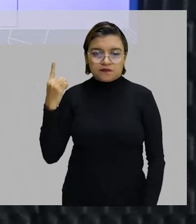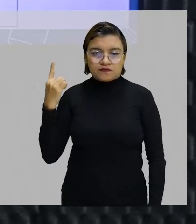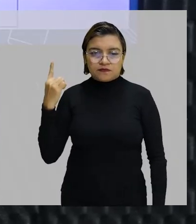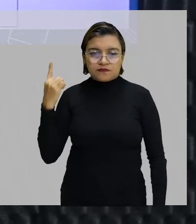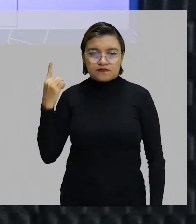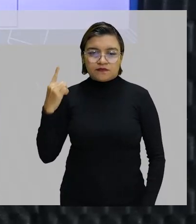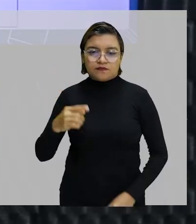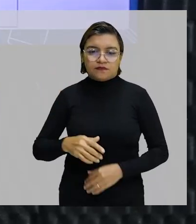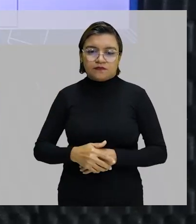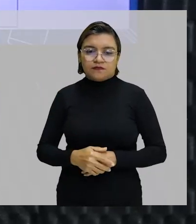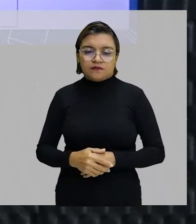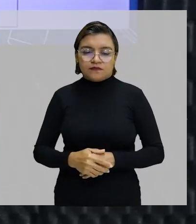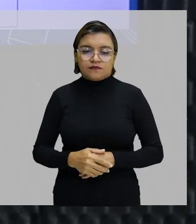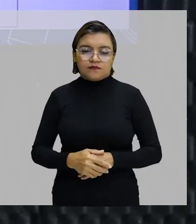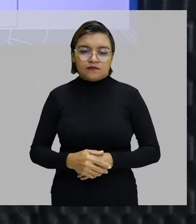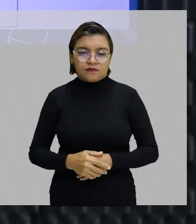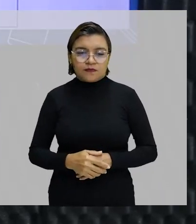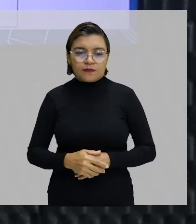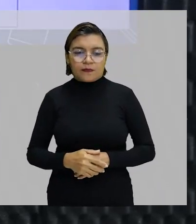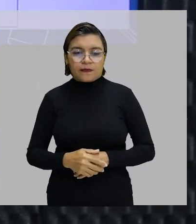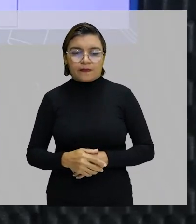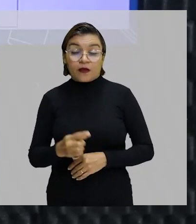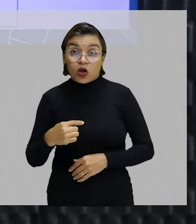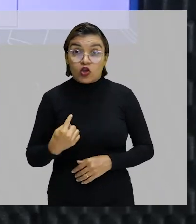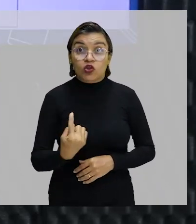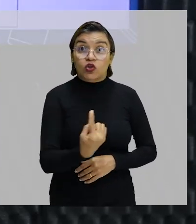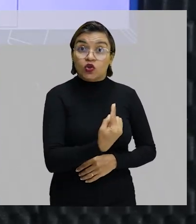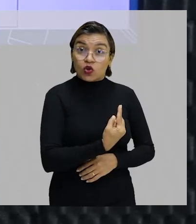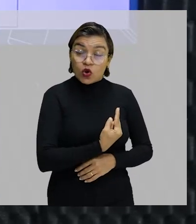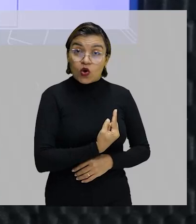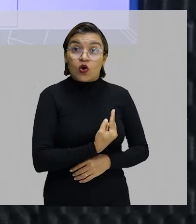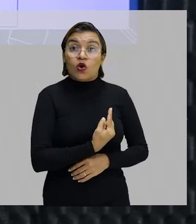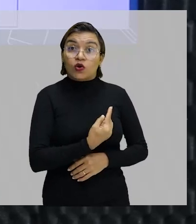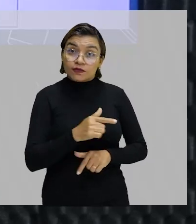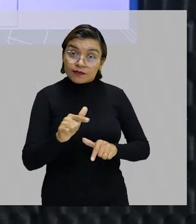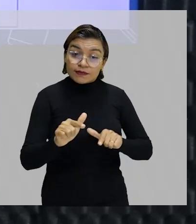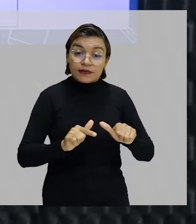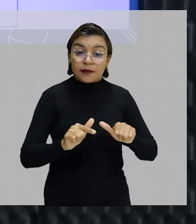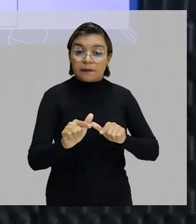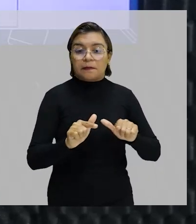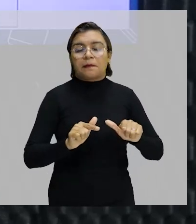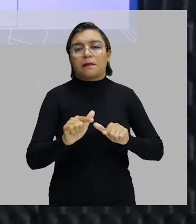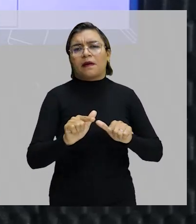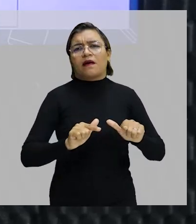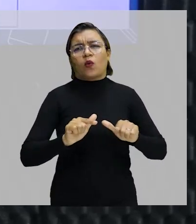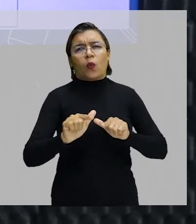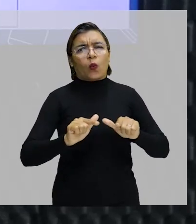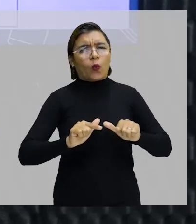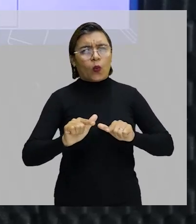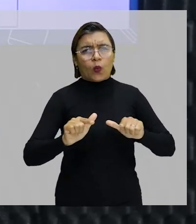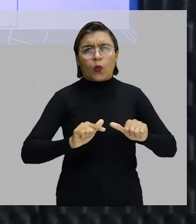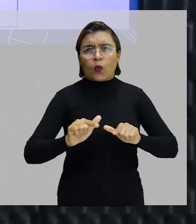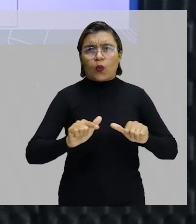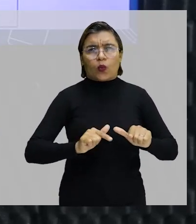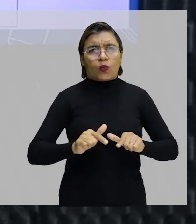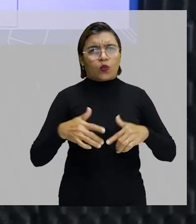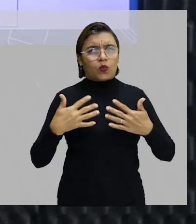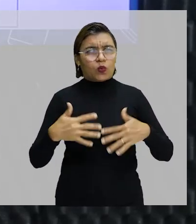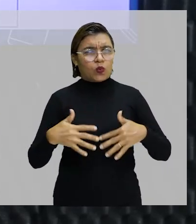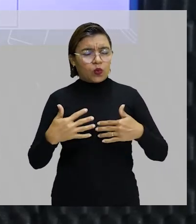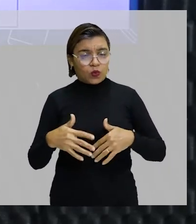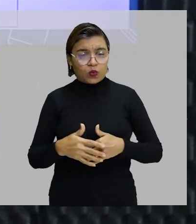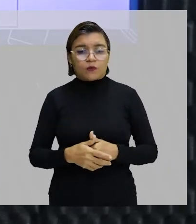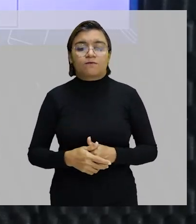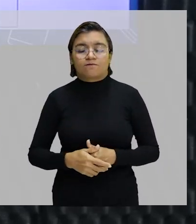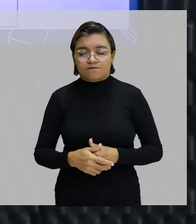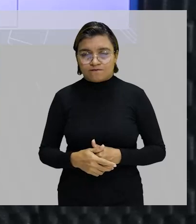lot. Ultimamente, nós estamos ou nós temos trabalhado muito, nós estamos trabalhando